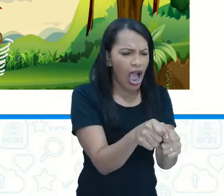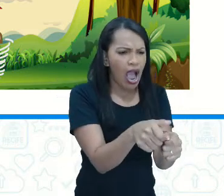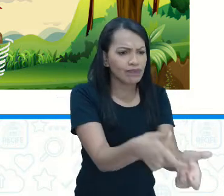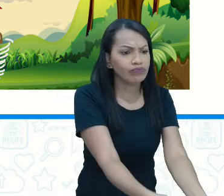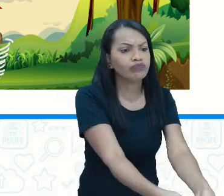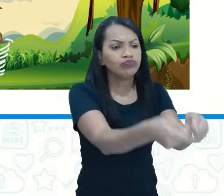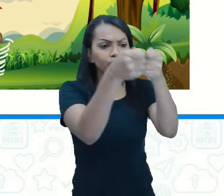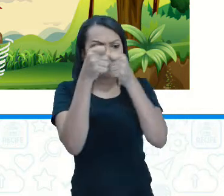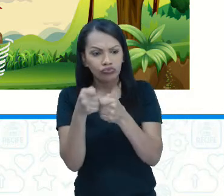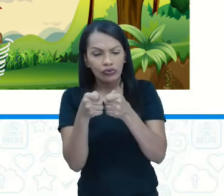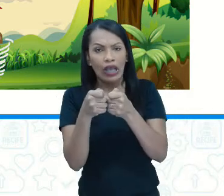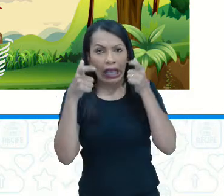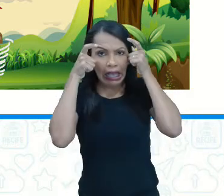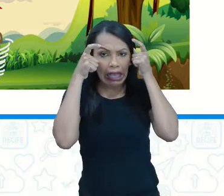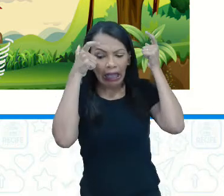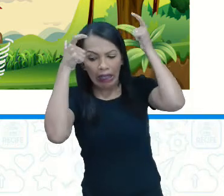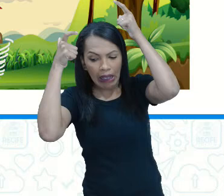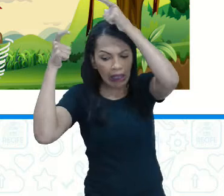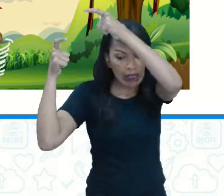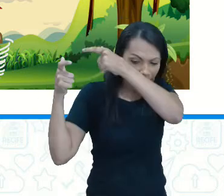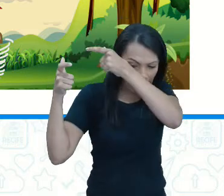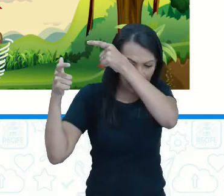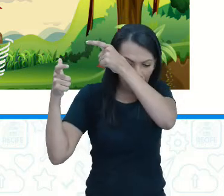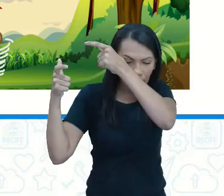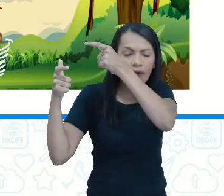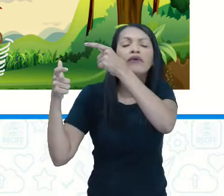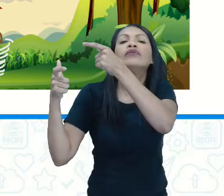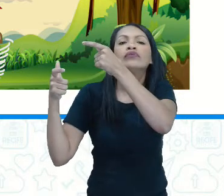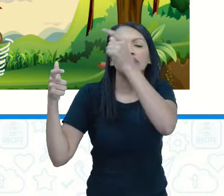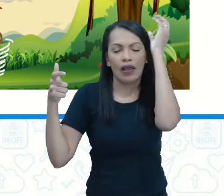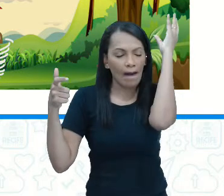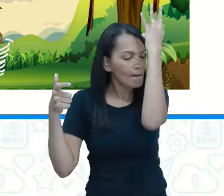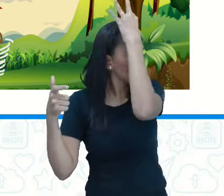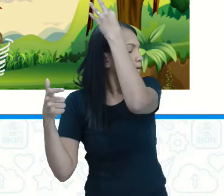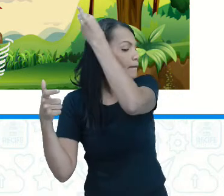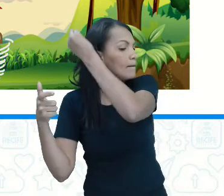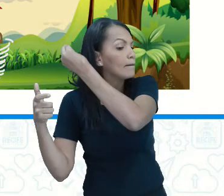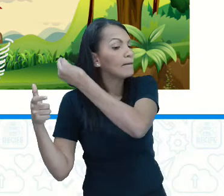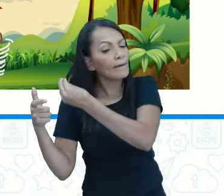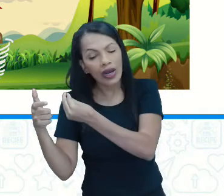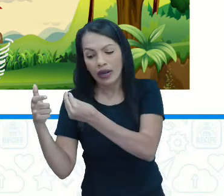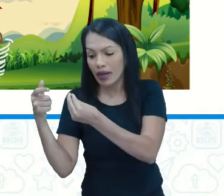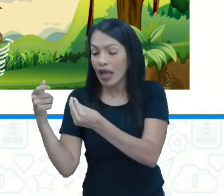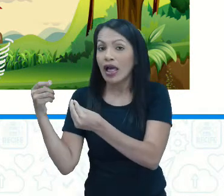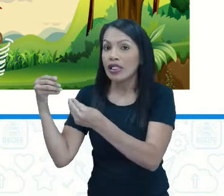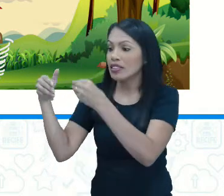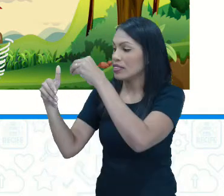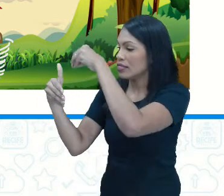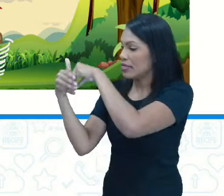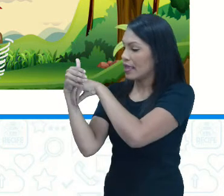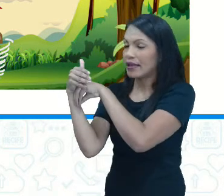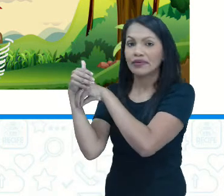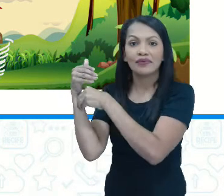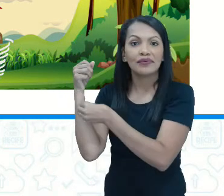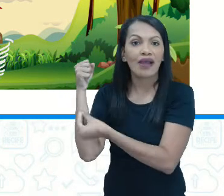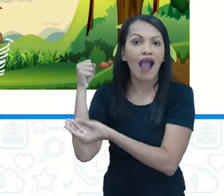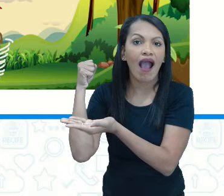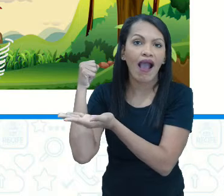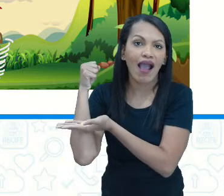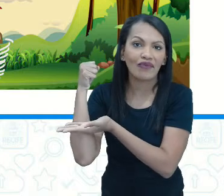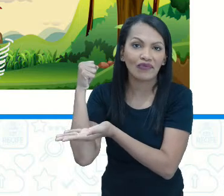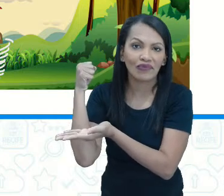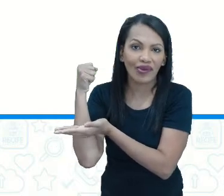não é? No redemoinho e colocar, tira logo o capu dele, tá? E coloca ele dentro